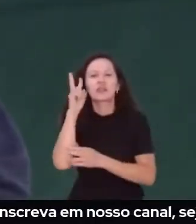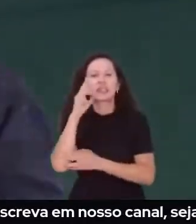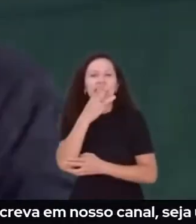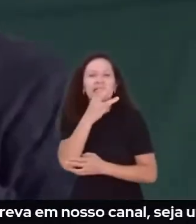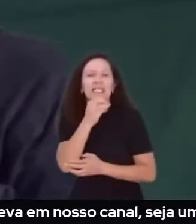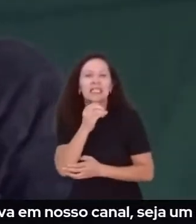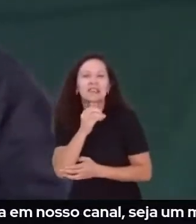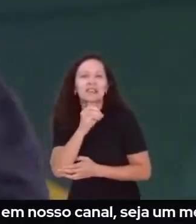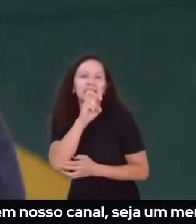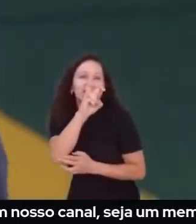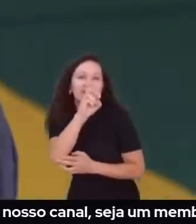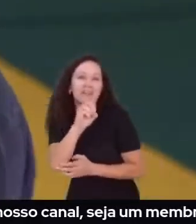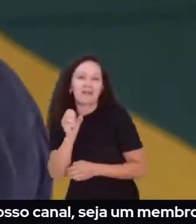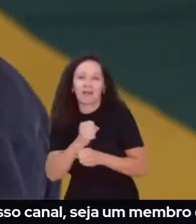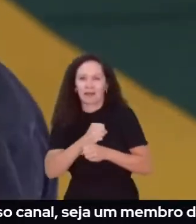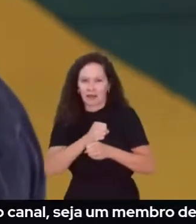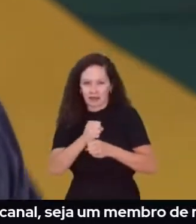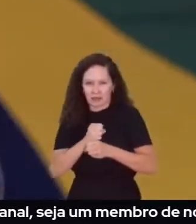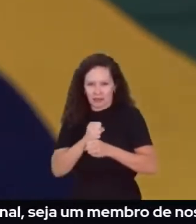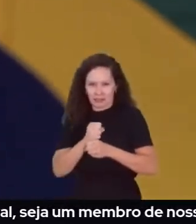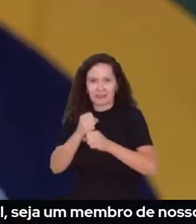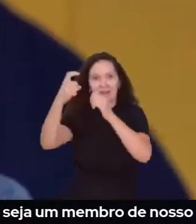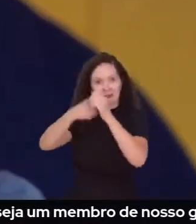anos. Não é possível.